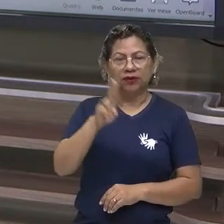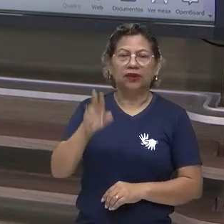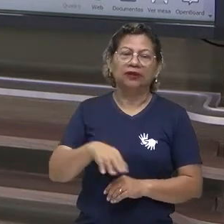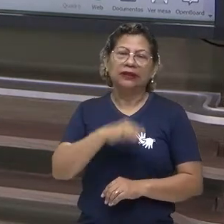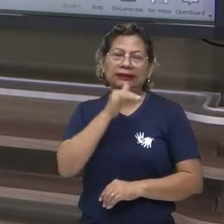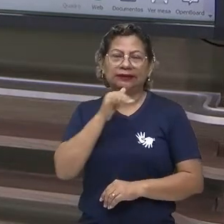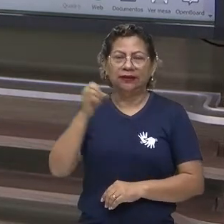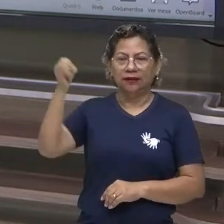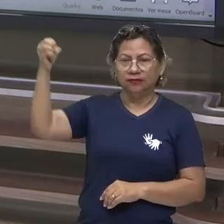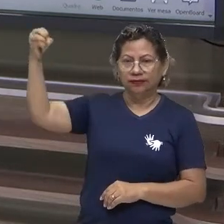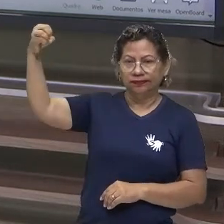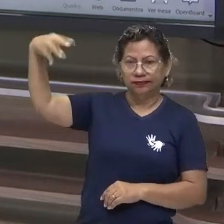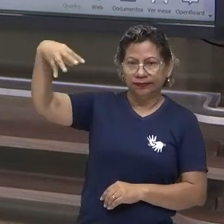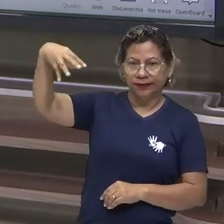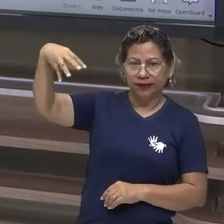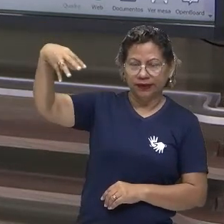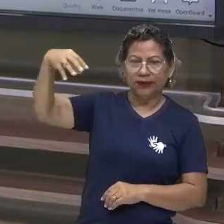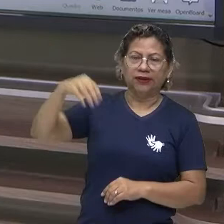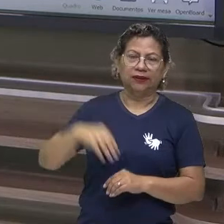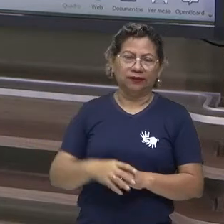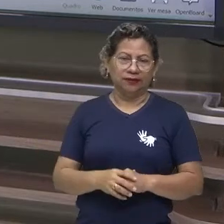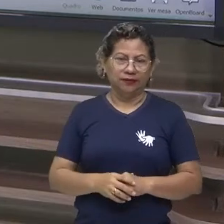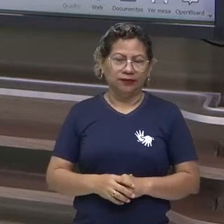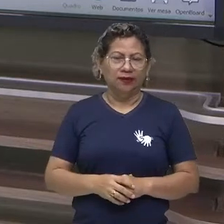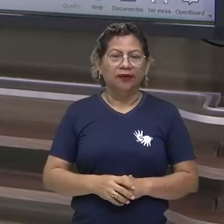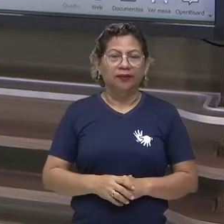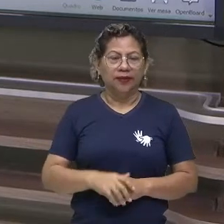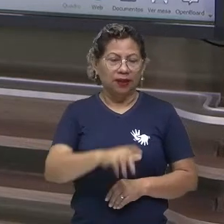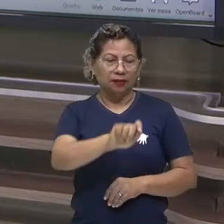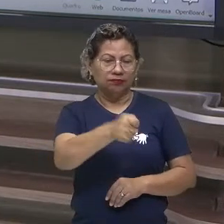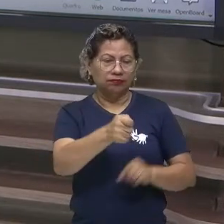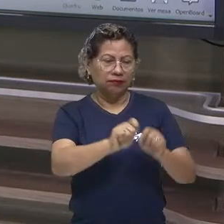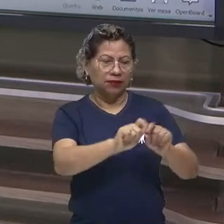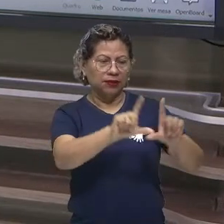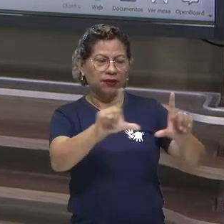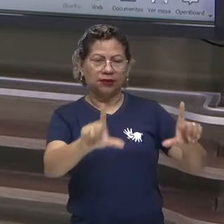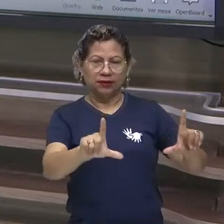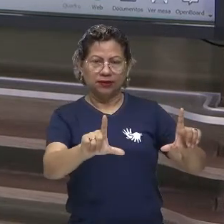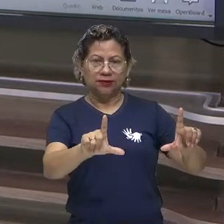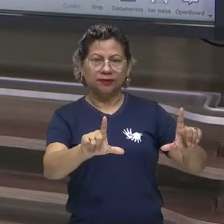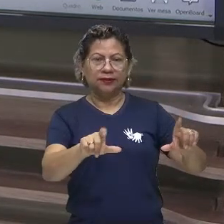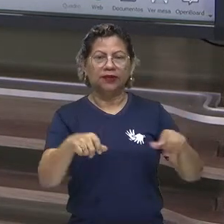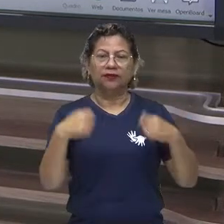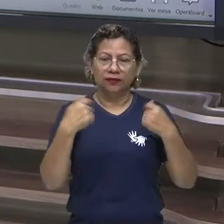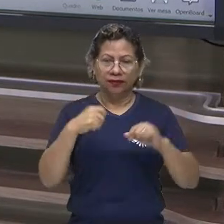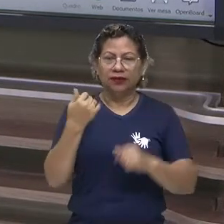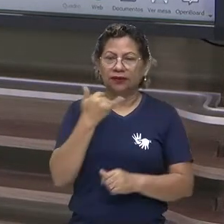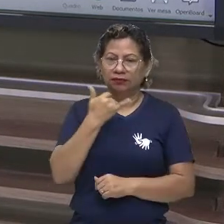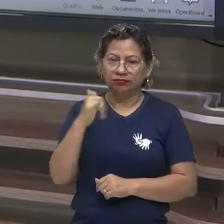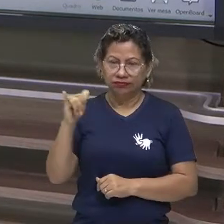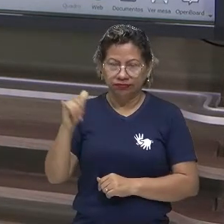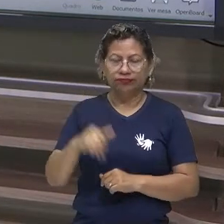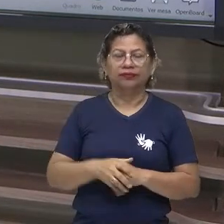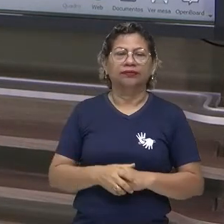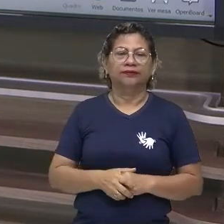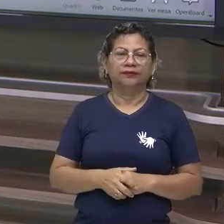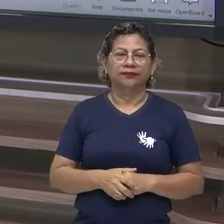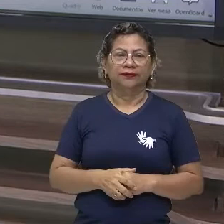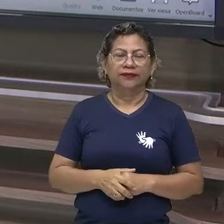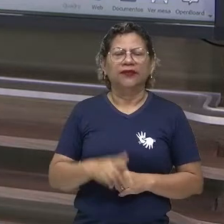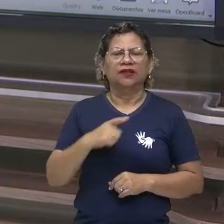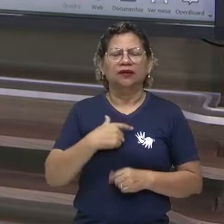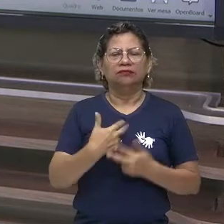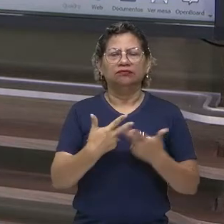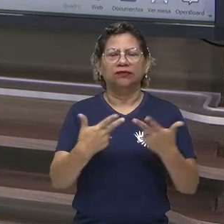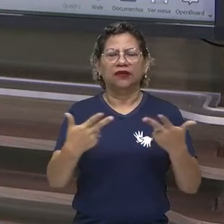aqui uma lâmpada, por exemplo, para ligar a televisão, né? O que é que eu preciso? Da energia elétrica. E aí existem